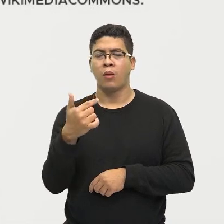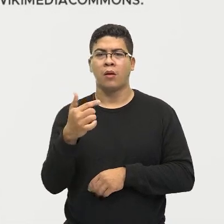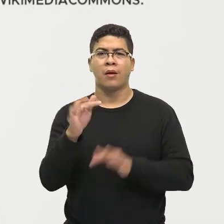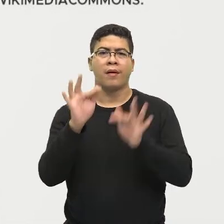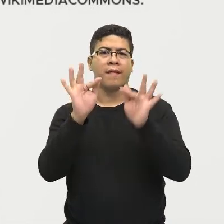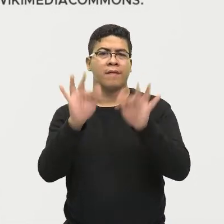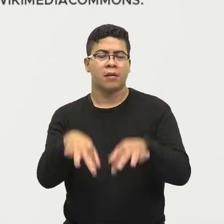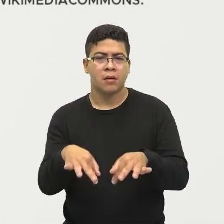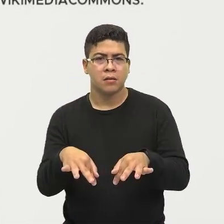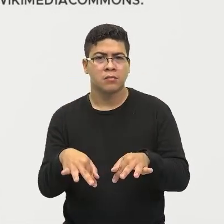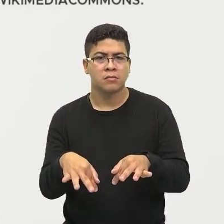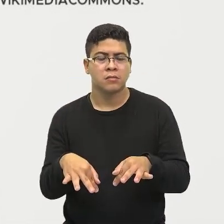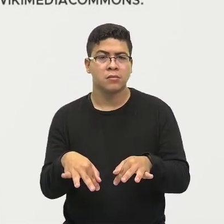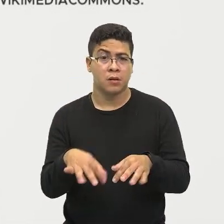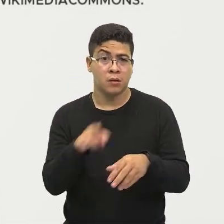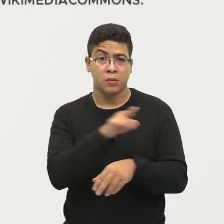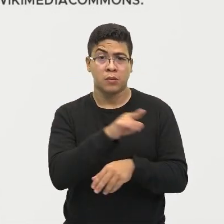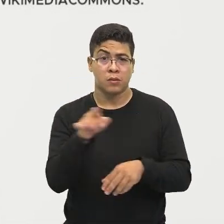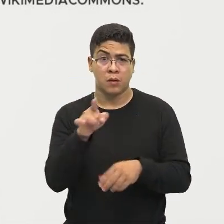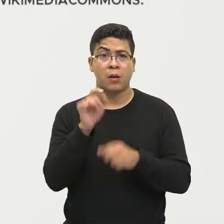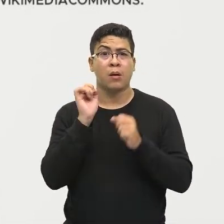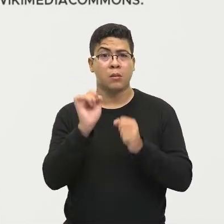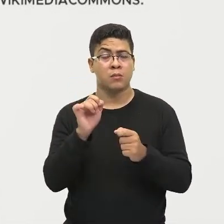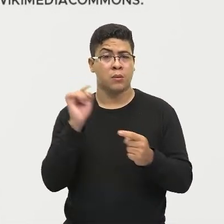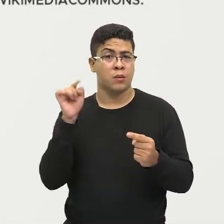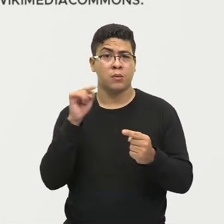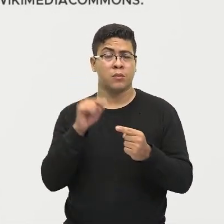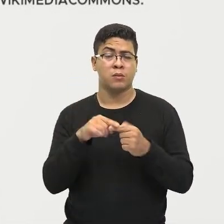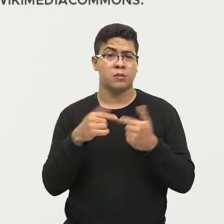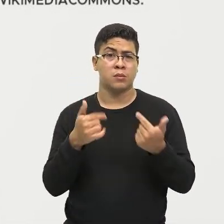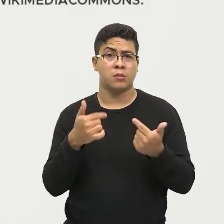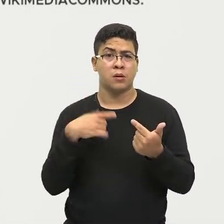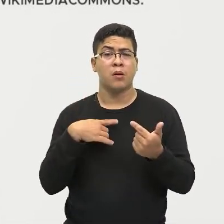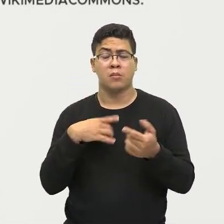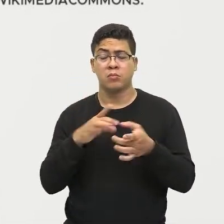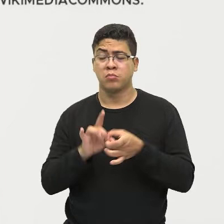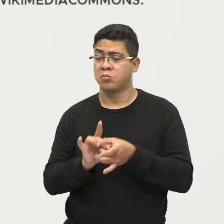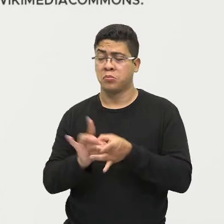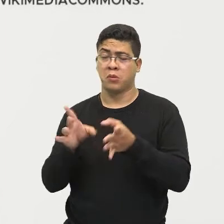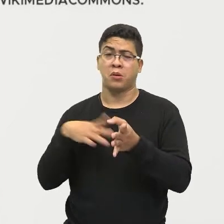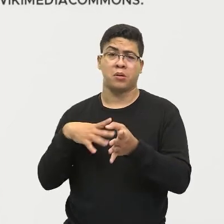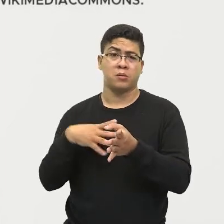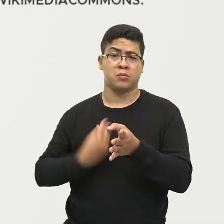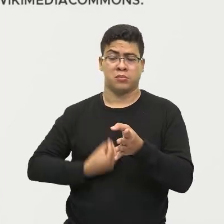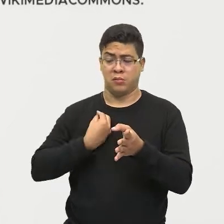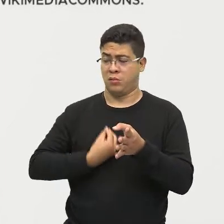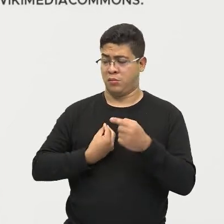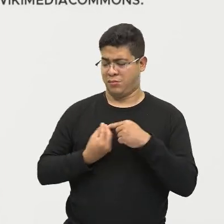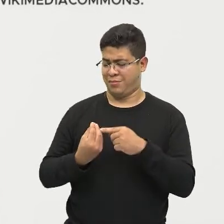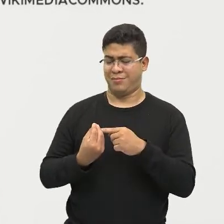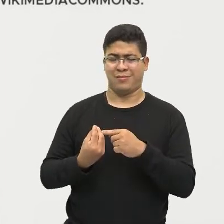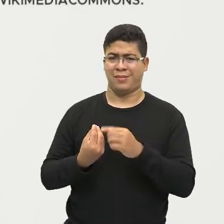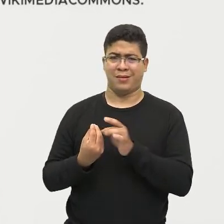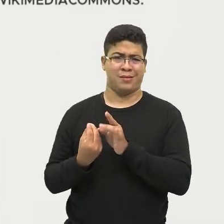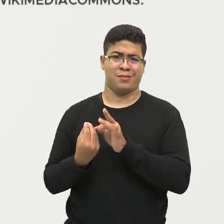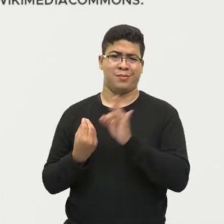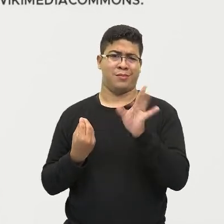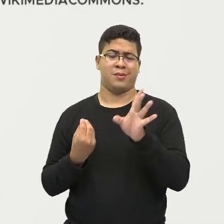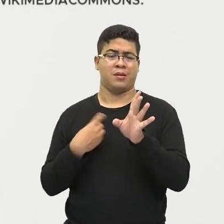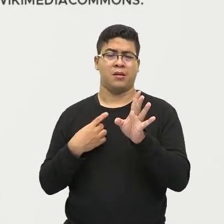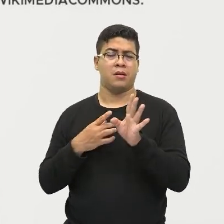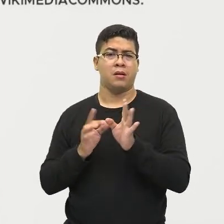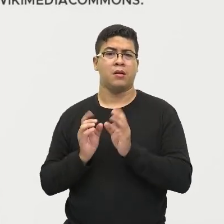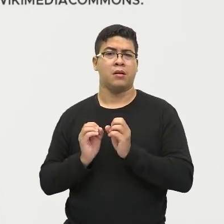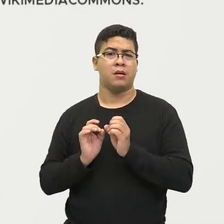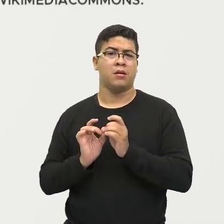você pode, né, abandonar a vida a qualquer momento. Então, por isso que ela é